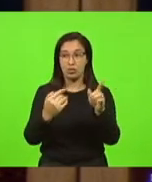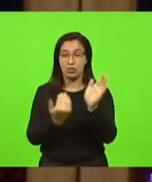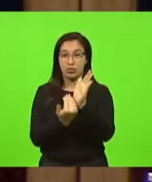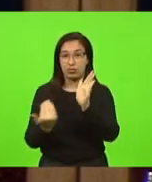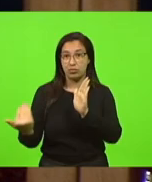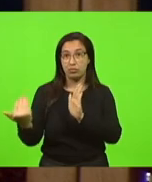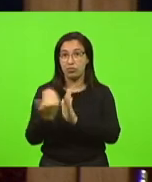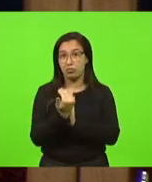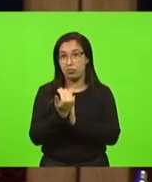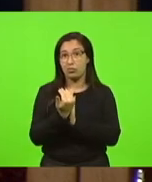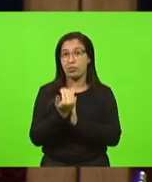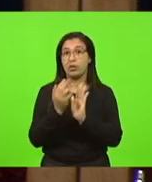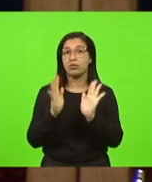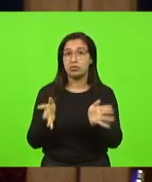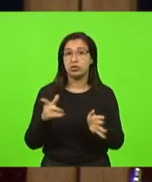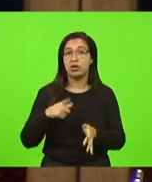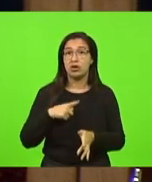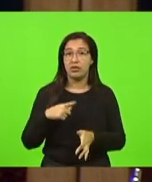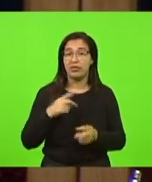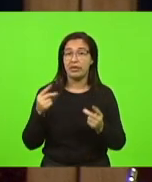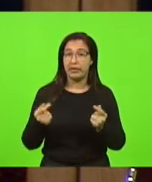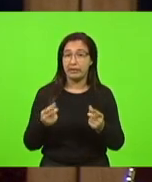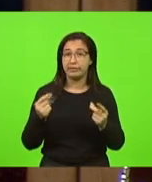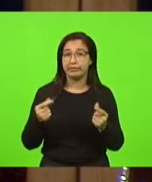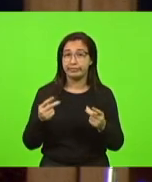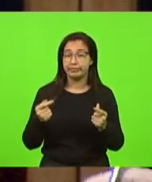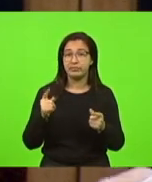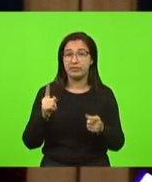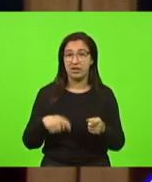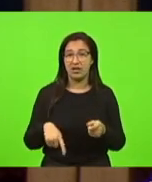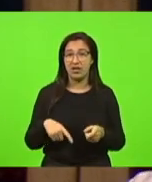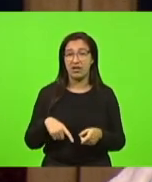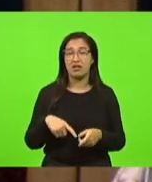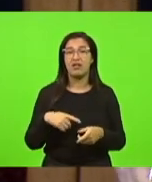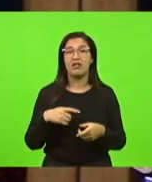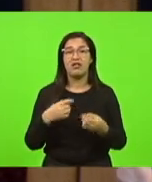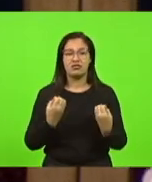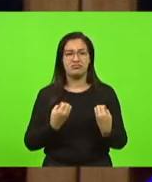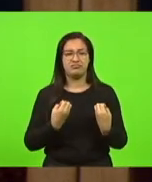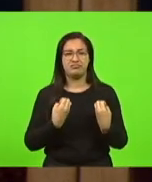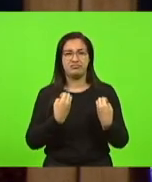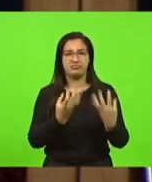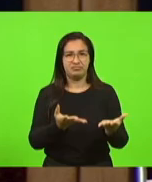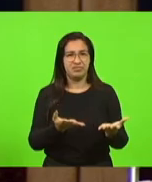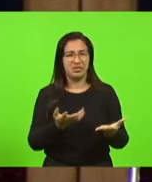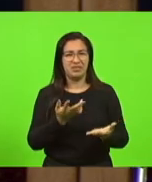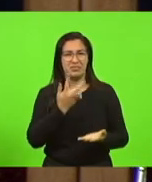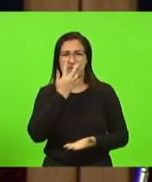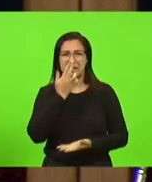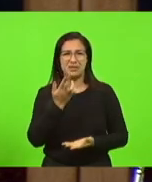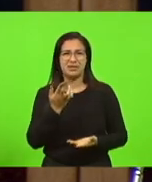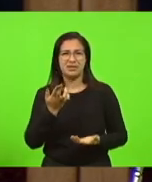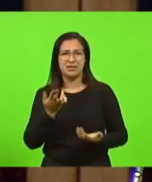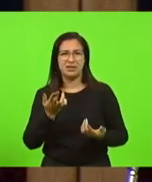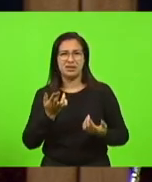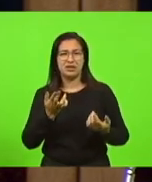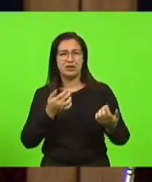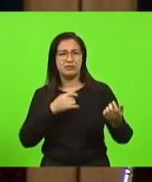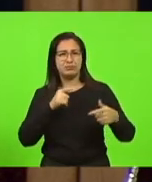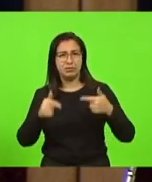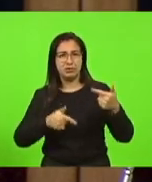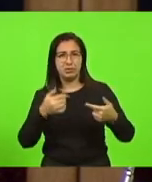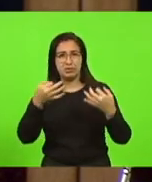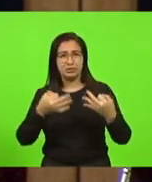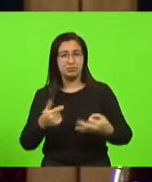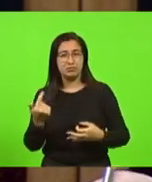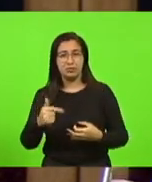quer há bastante tempo. Isso é cinismo. Isso é jogar muito mal. Né? Que bom que teve esse alerta